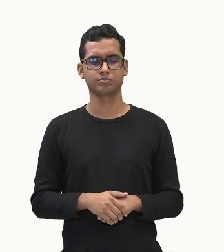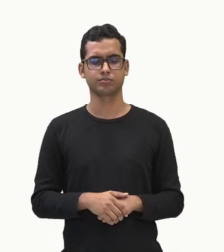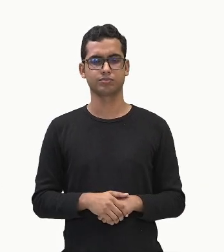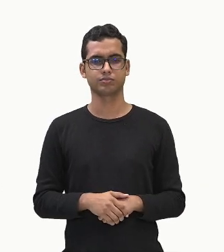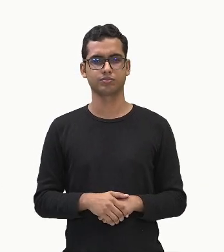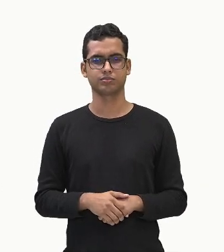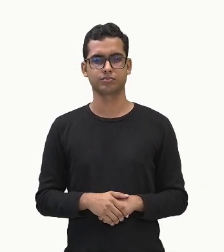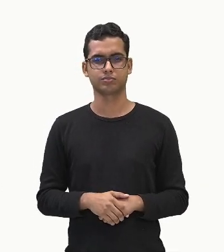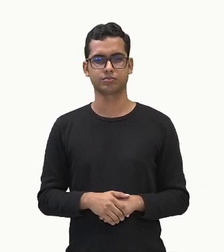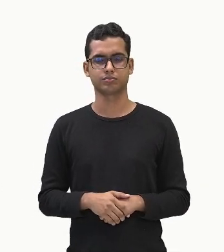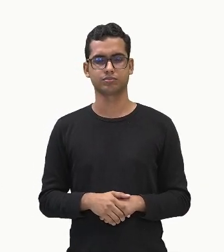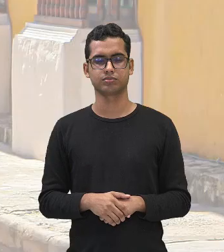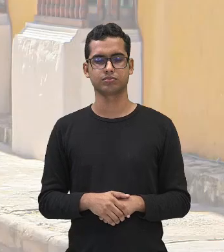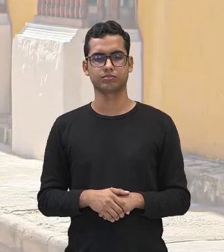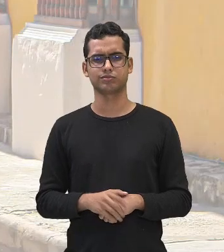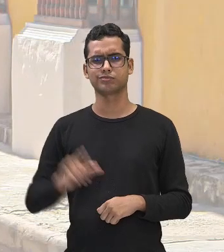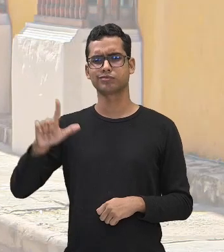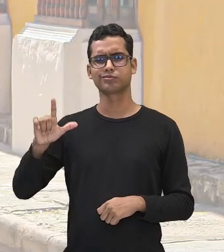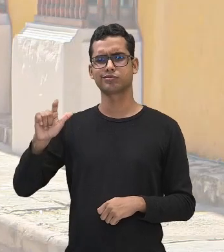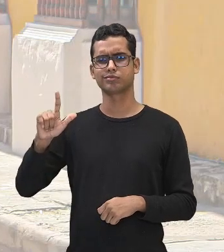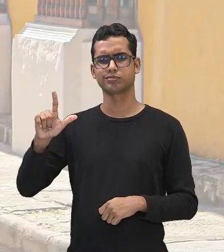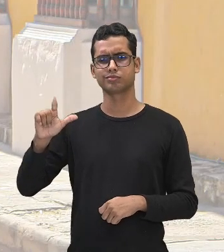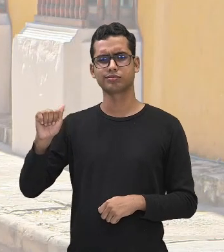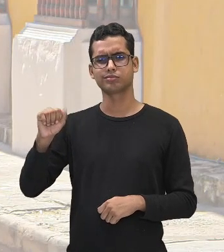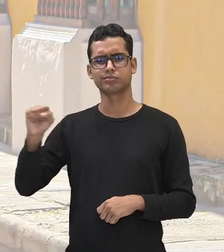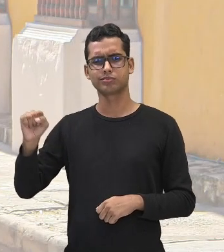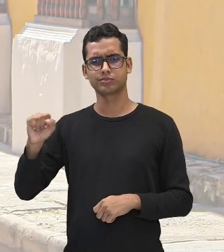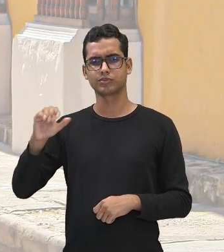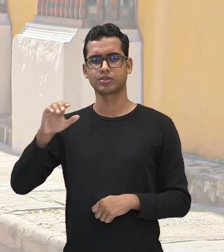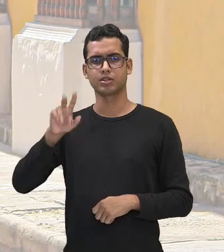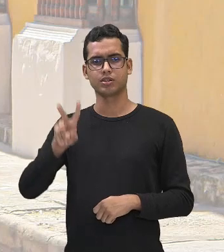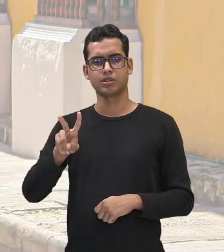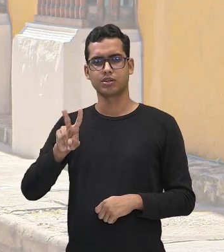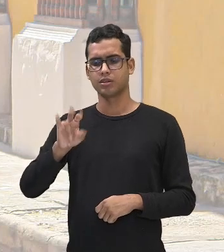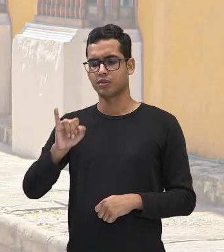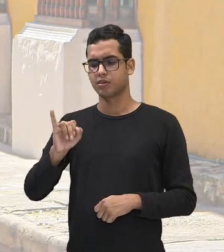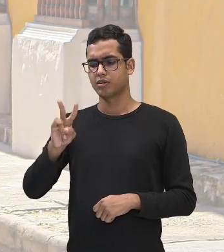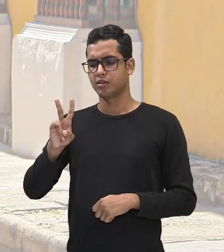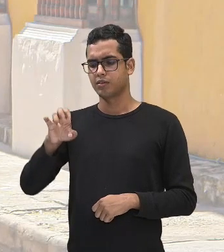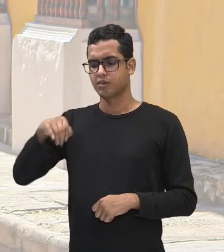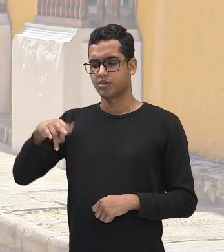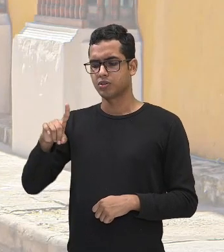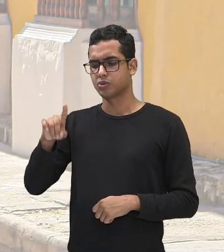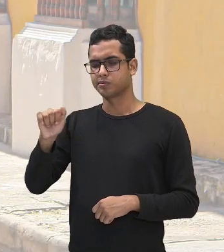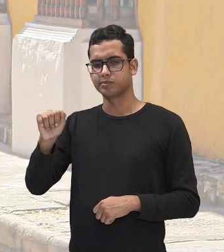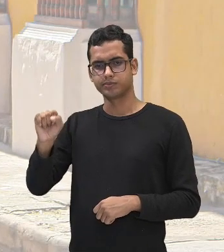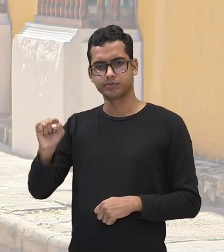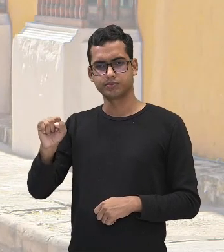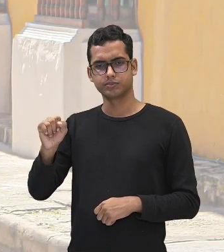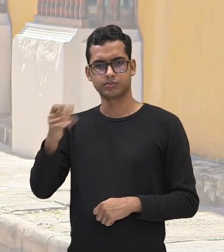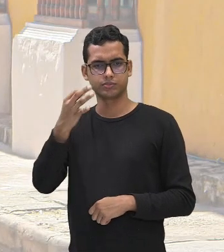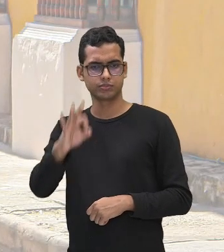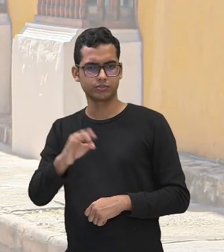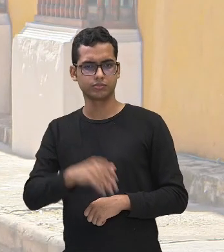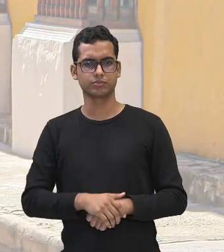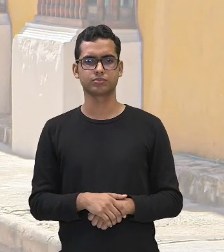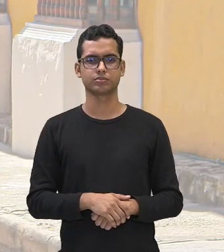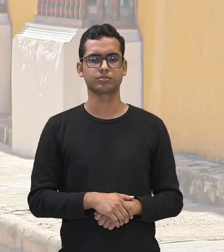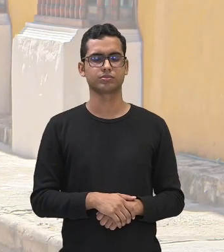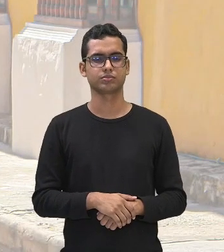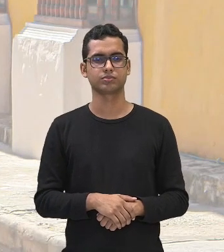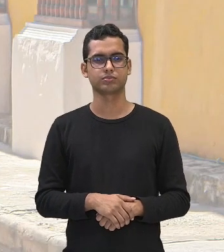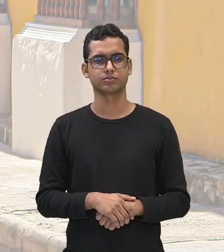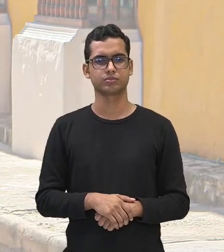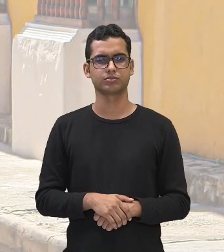las viviendas. Vamos lá? Então, aqui estamos em uma calle. Vocês sabem o que é uma calle?